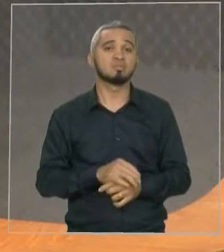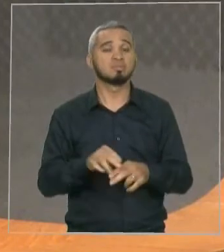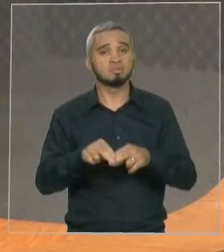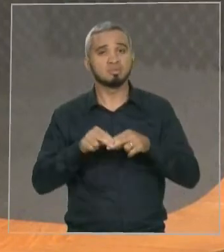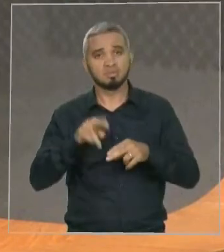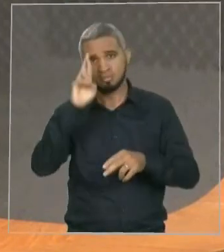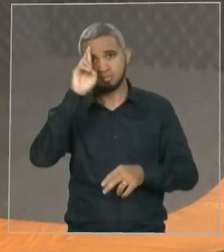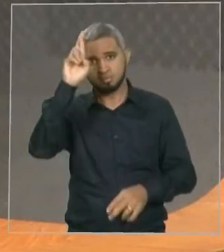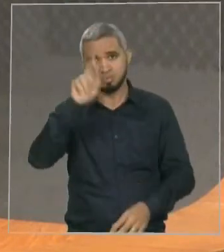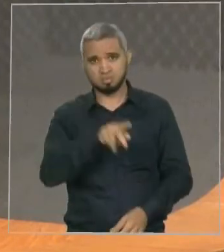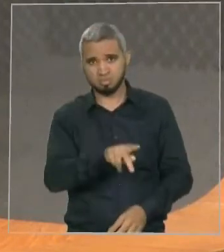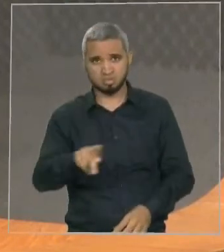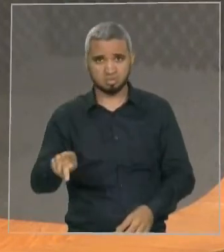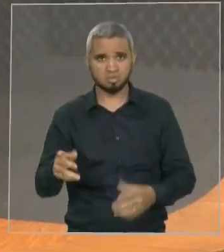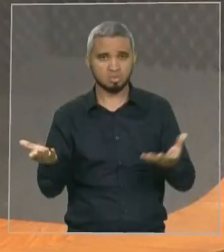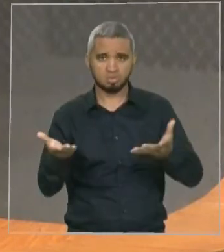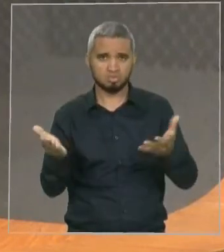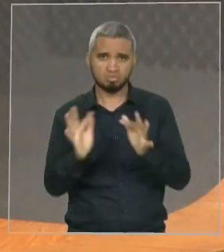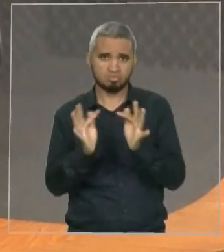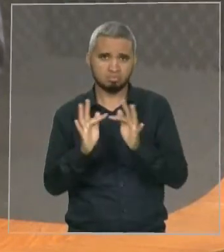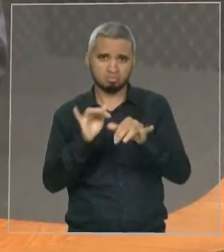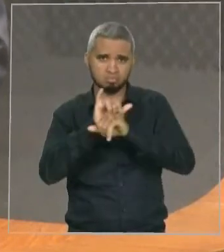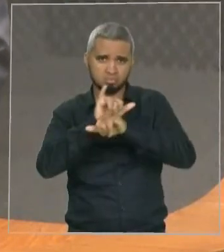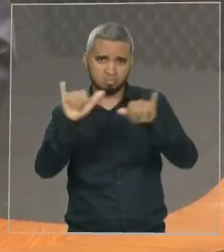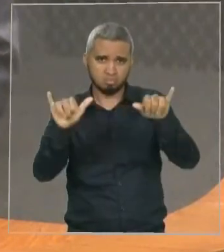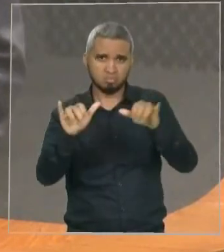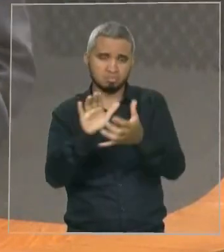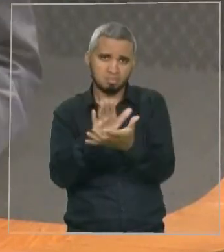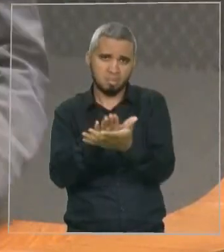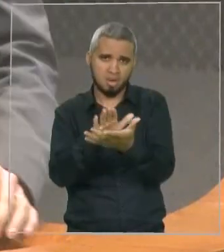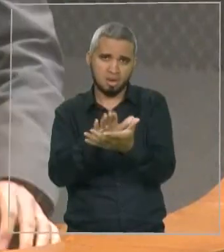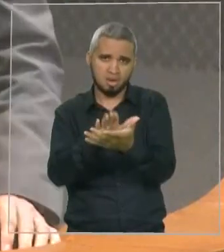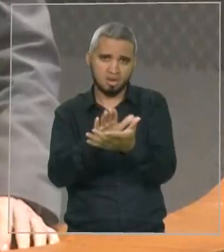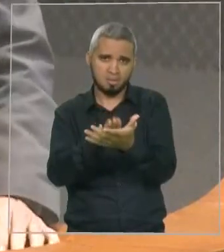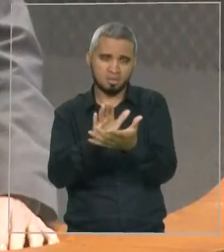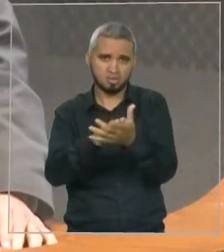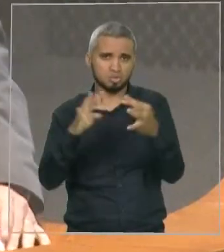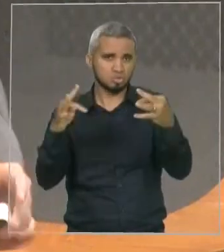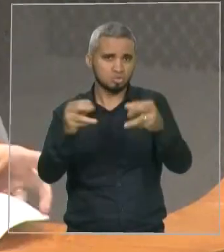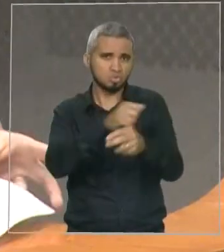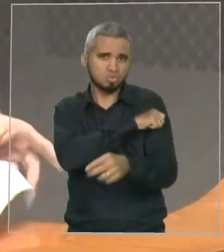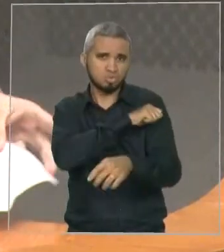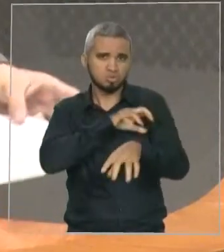fazer e, de já, dar meus parabéns a todos os formandos da Escola Militar Tiradentes 5.